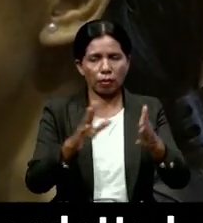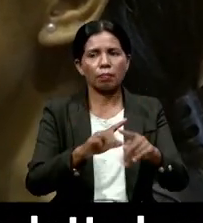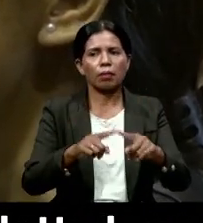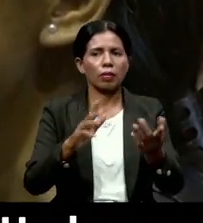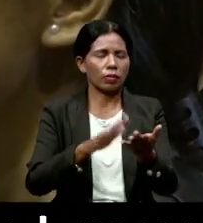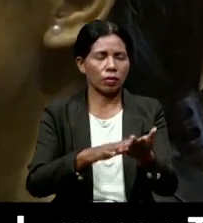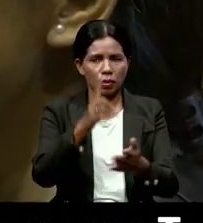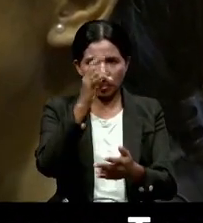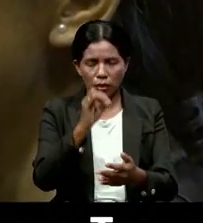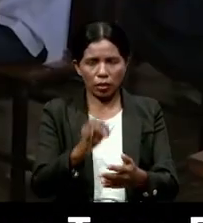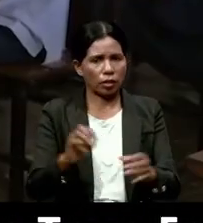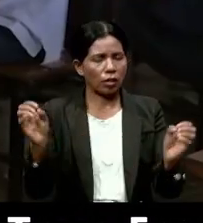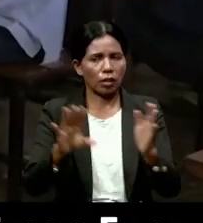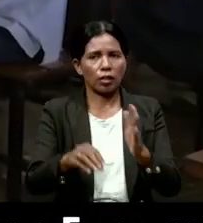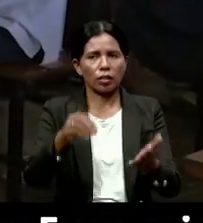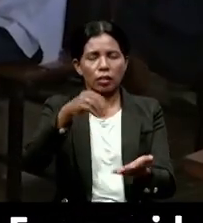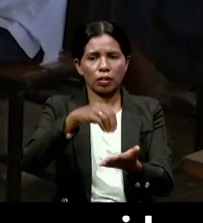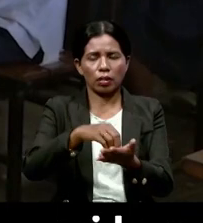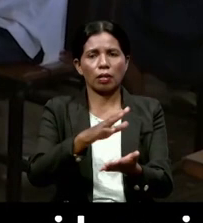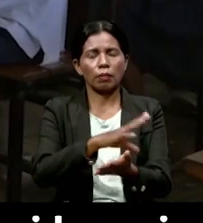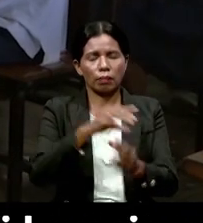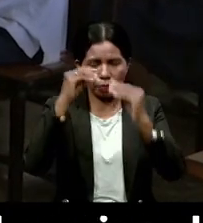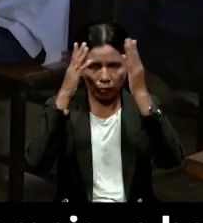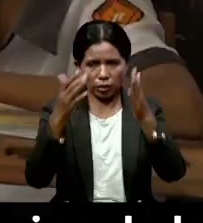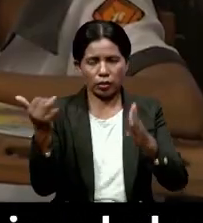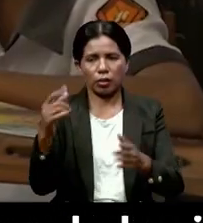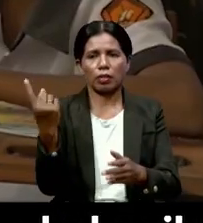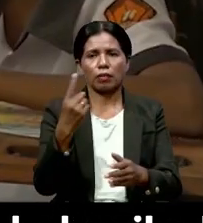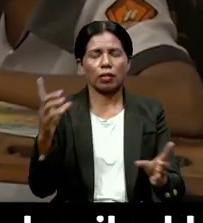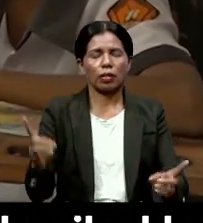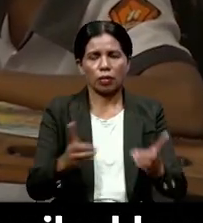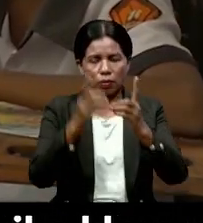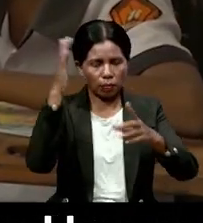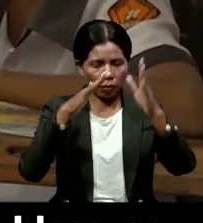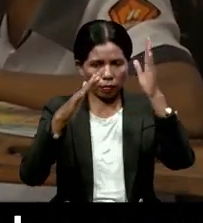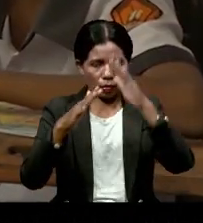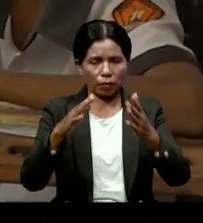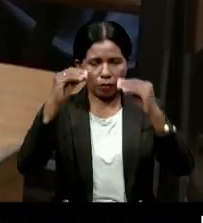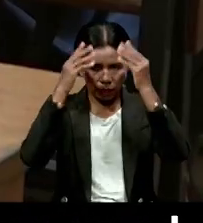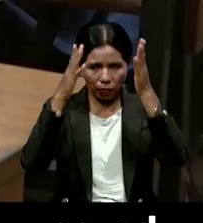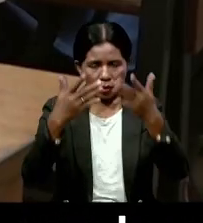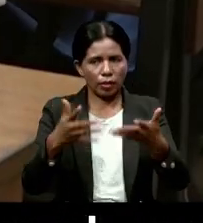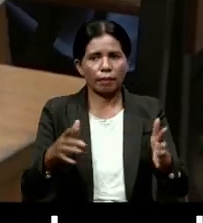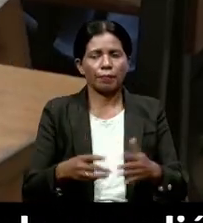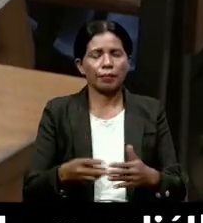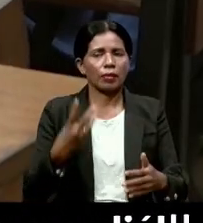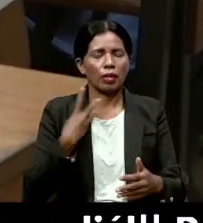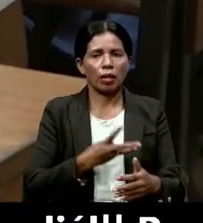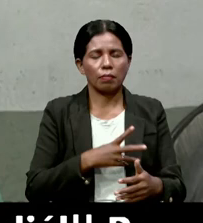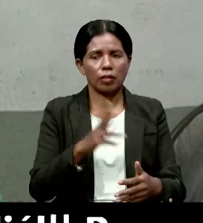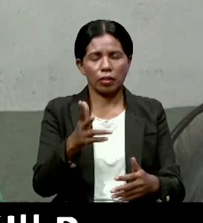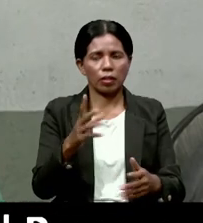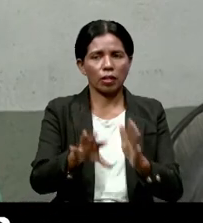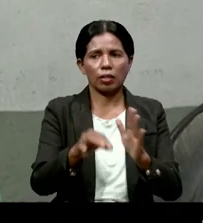Balong iha capital dili la hetang kolokasang profesores nune sira seina fatin hasoru problema falta profesores. Tu ami 30 na hetang ala